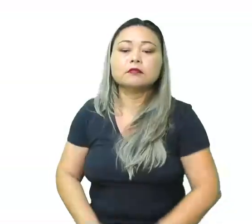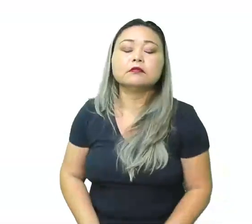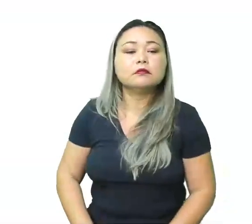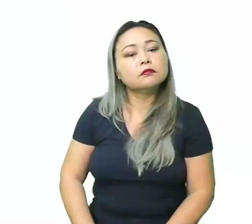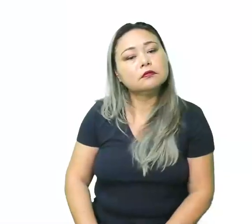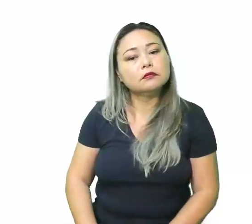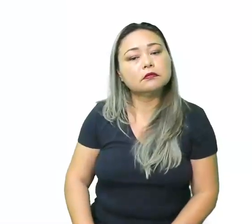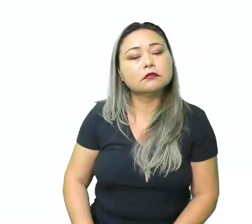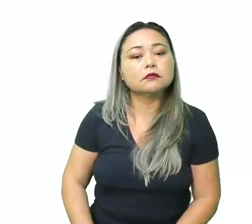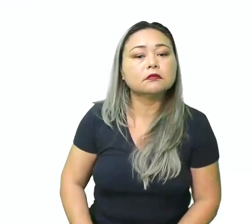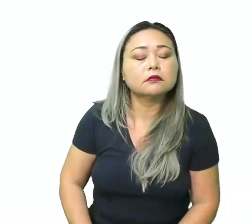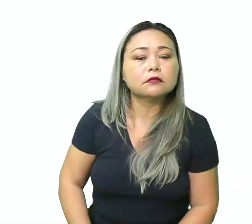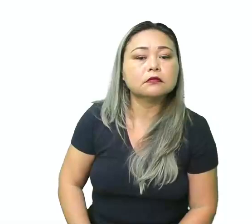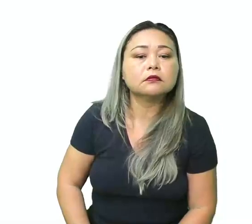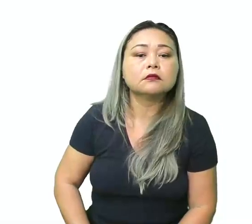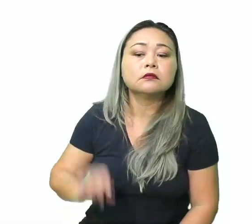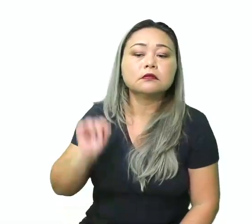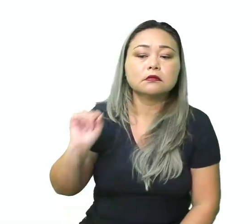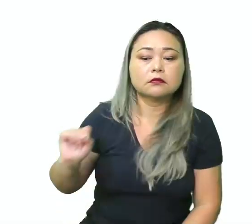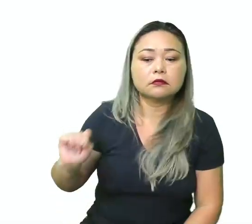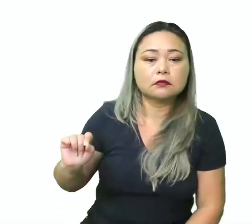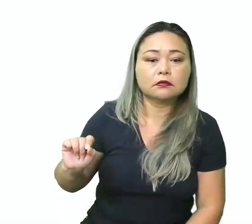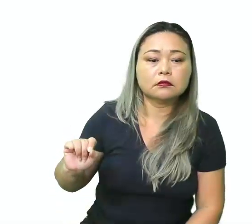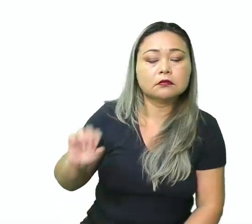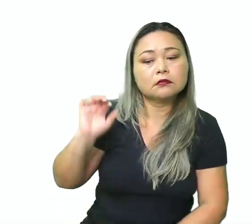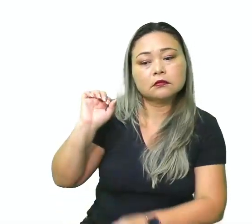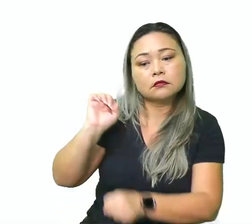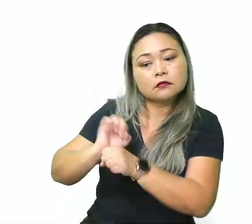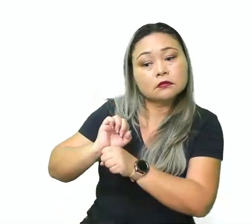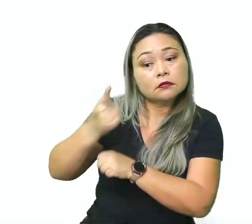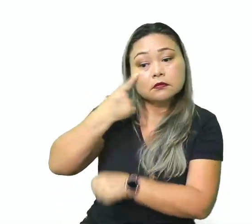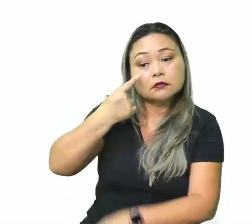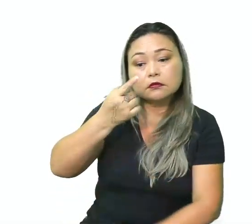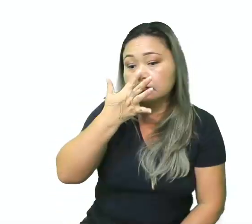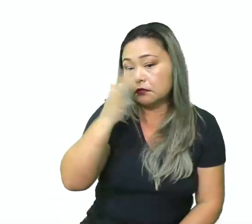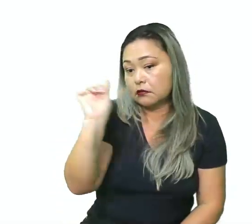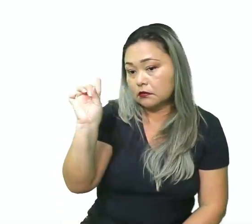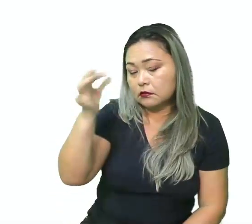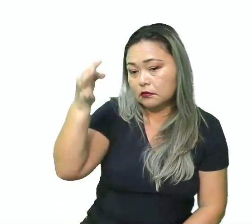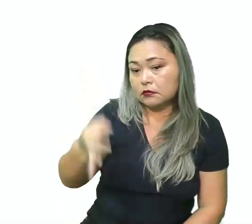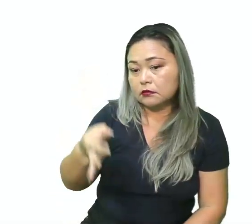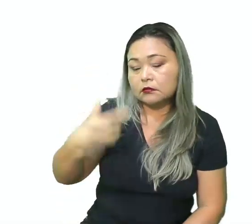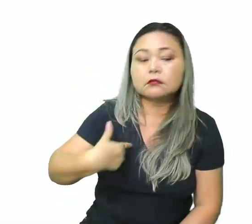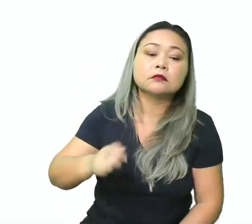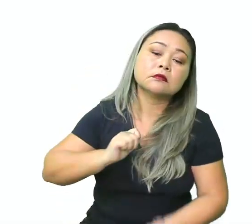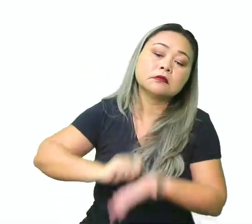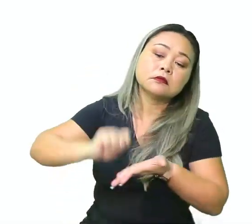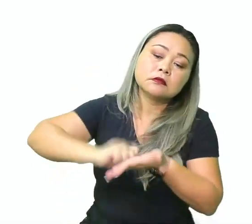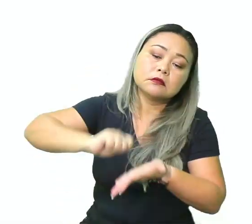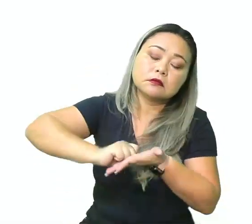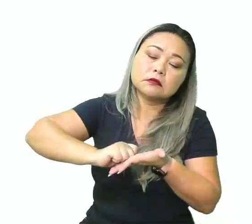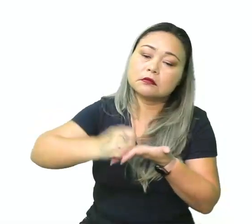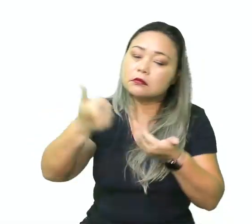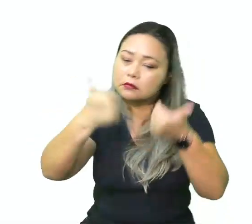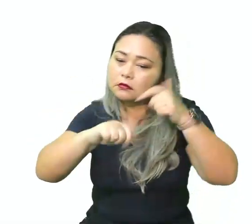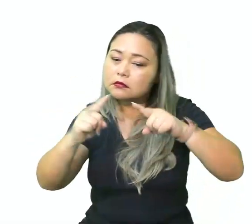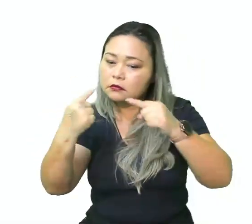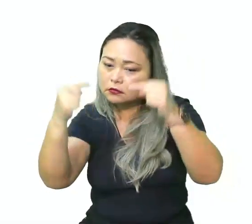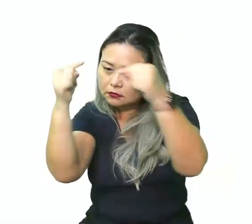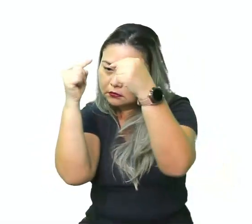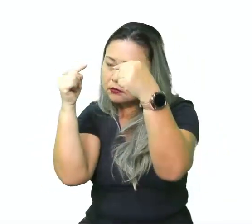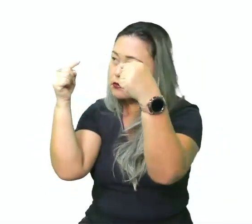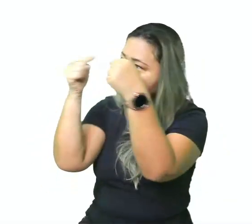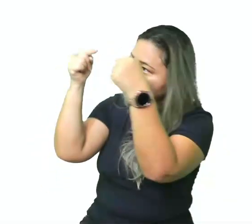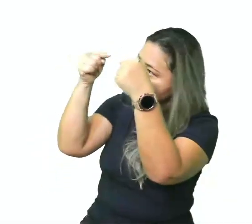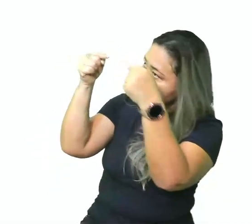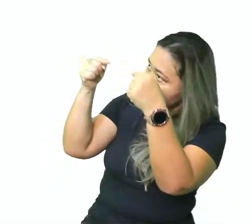então? Vou dar uma paradinha aí para você dar uma olhada direitinho, anotar, tá? E conferir se é isso aí mesmo,